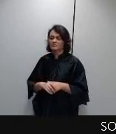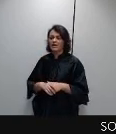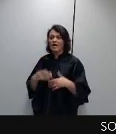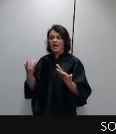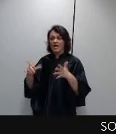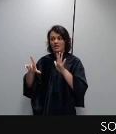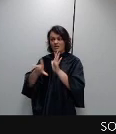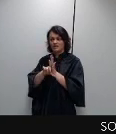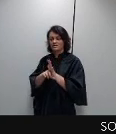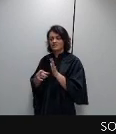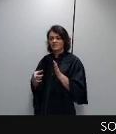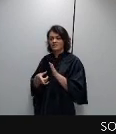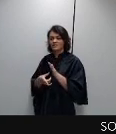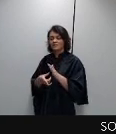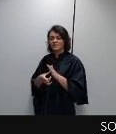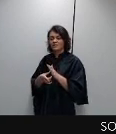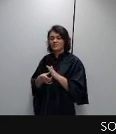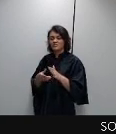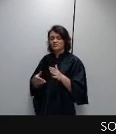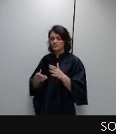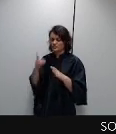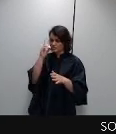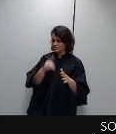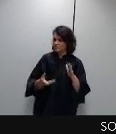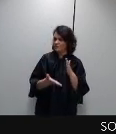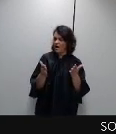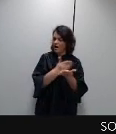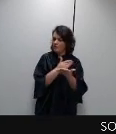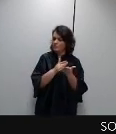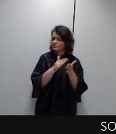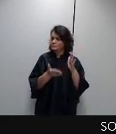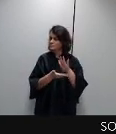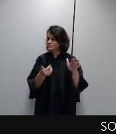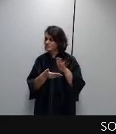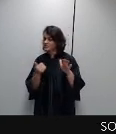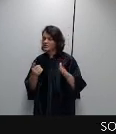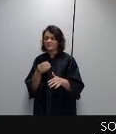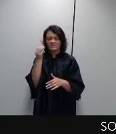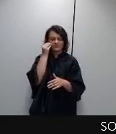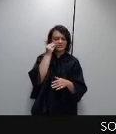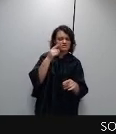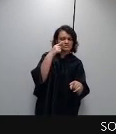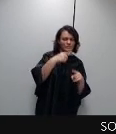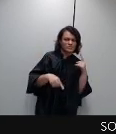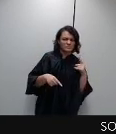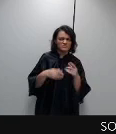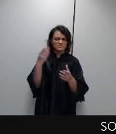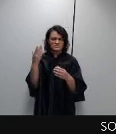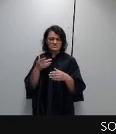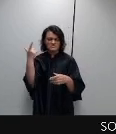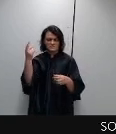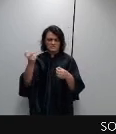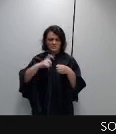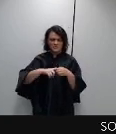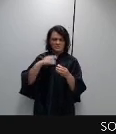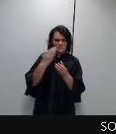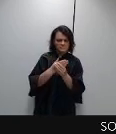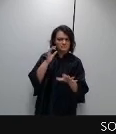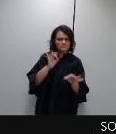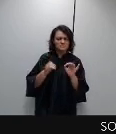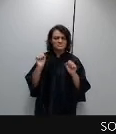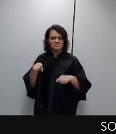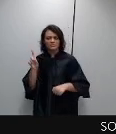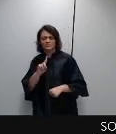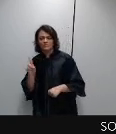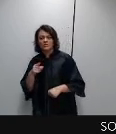eventualmente restrinja direitos deve passar no teste da proibição de retrocesso Júri Considerando o nosso sistema